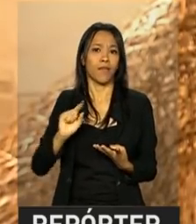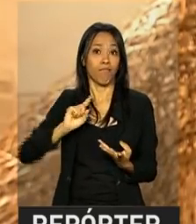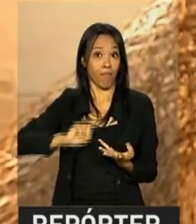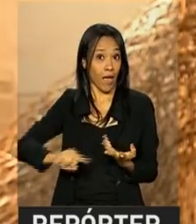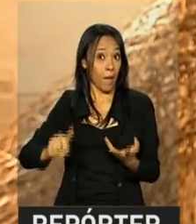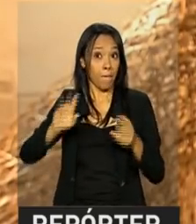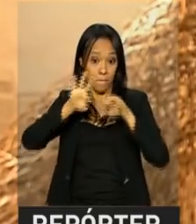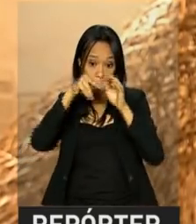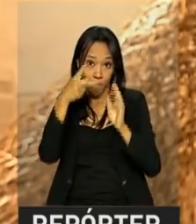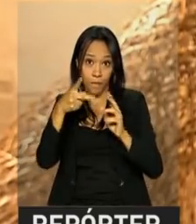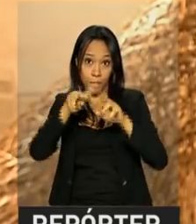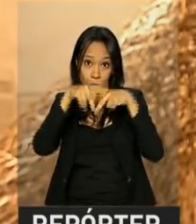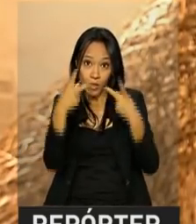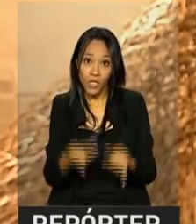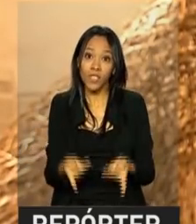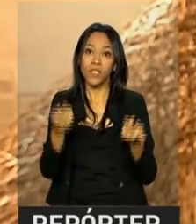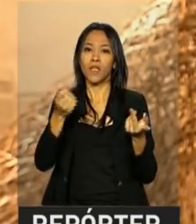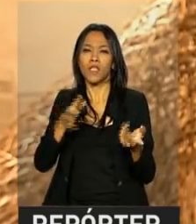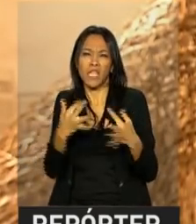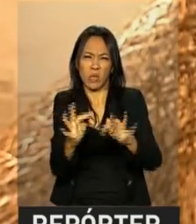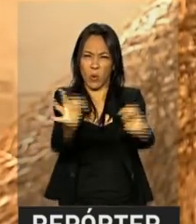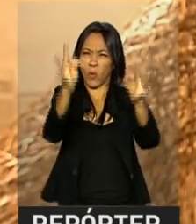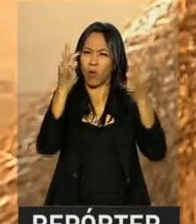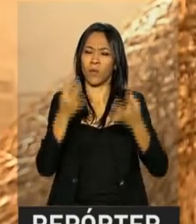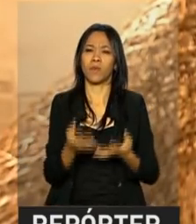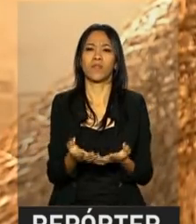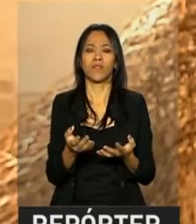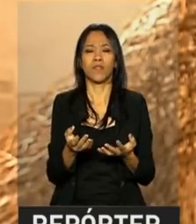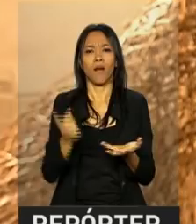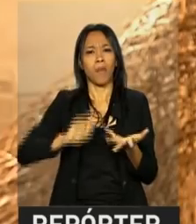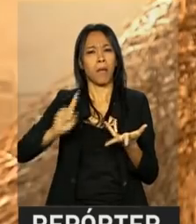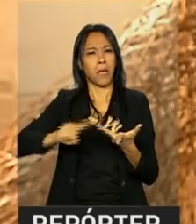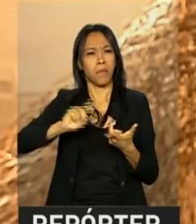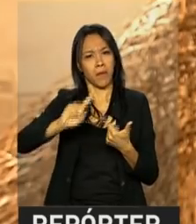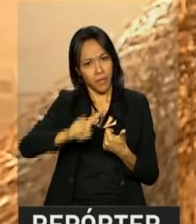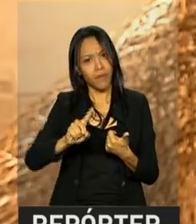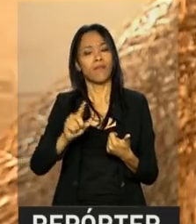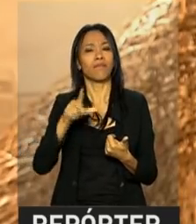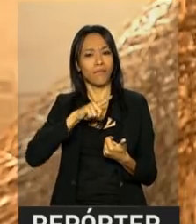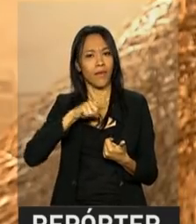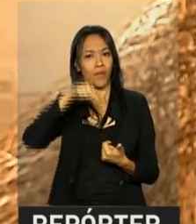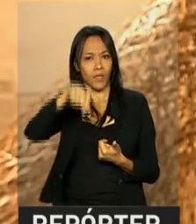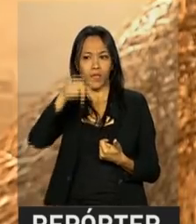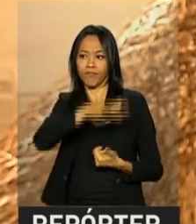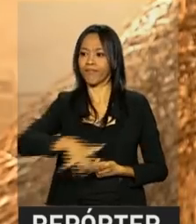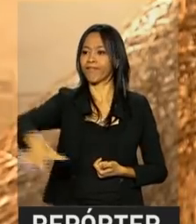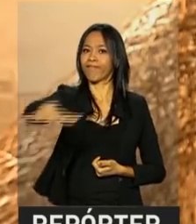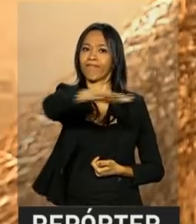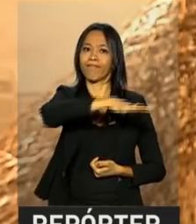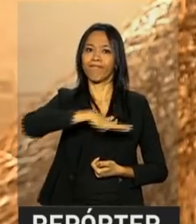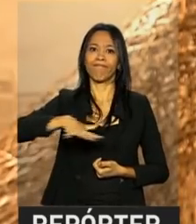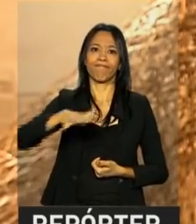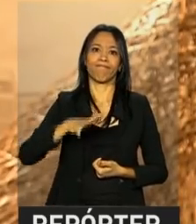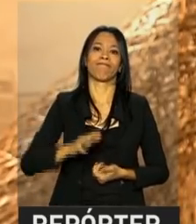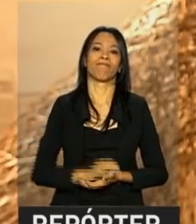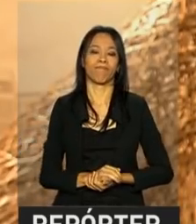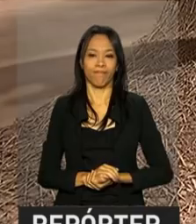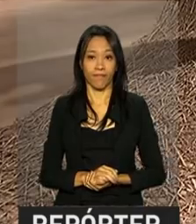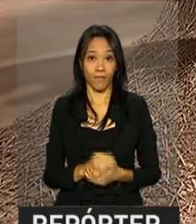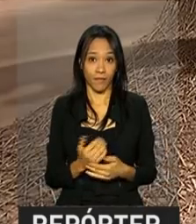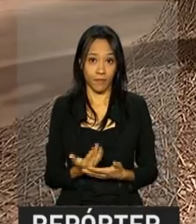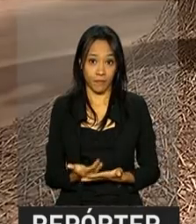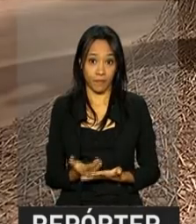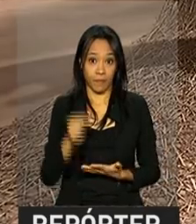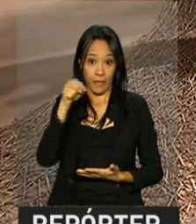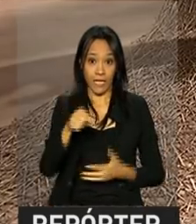projetos de transferência tecnológica. Esse é um projeto, uma instalação multidisciplinária, né?